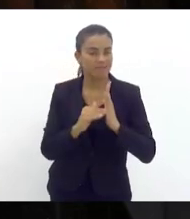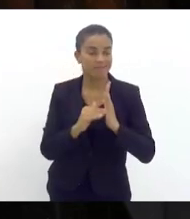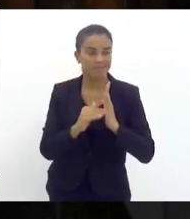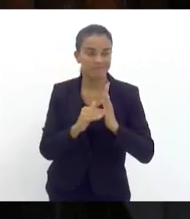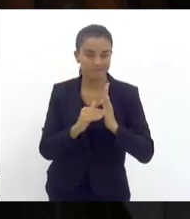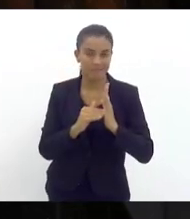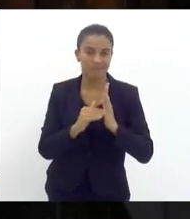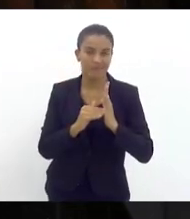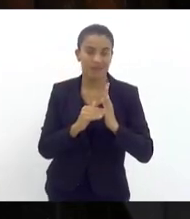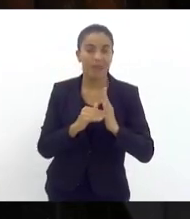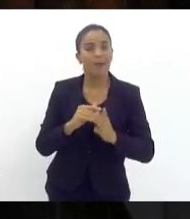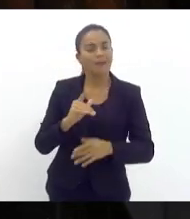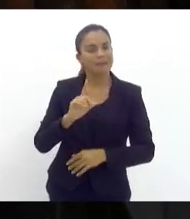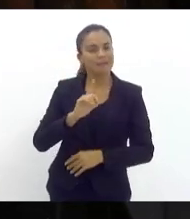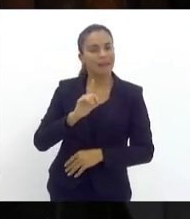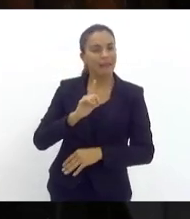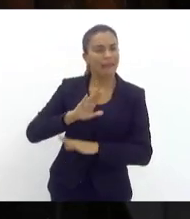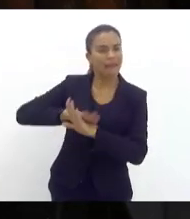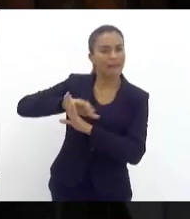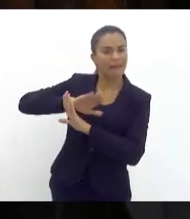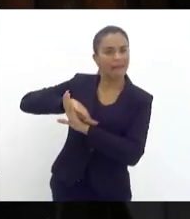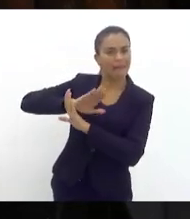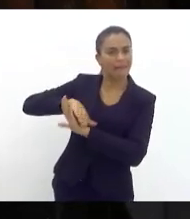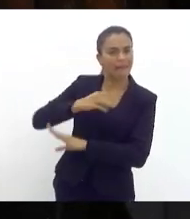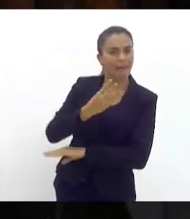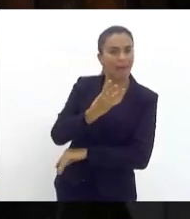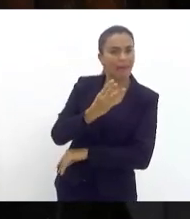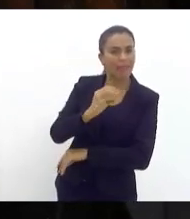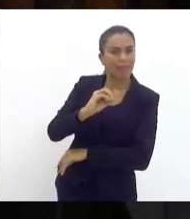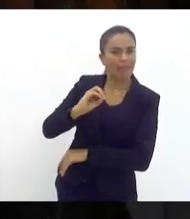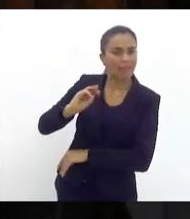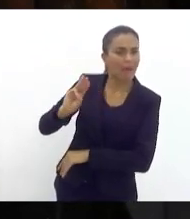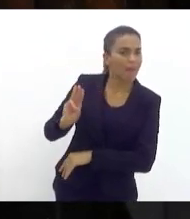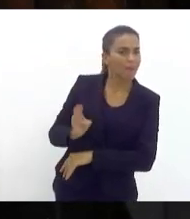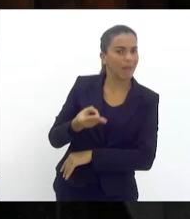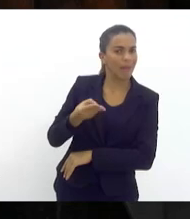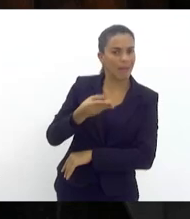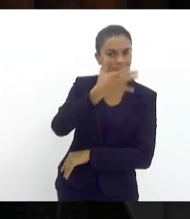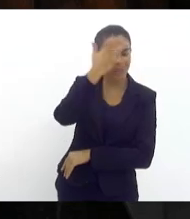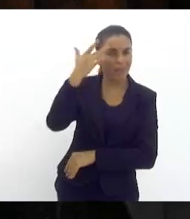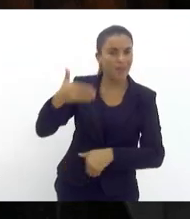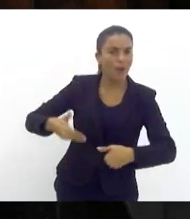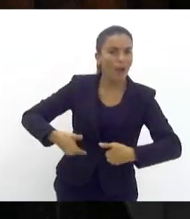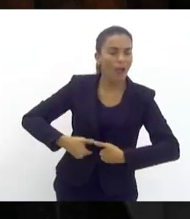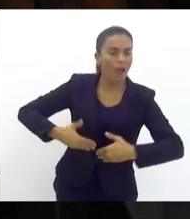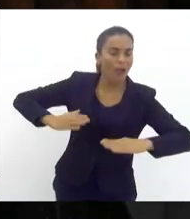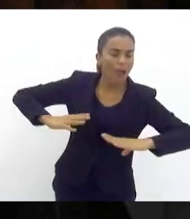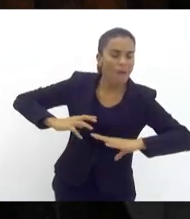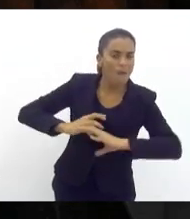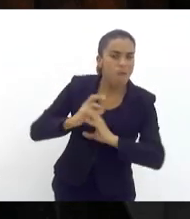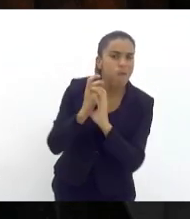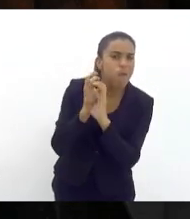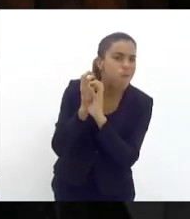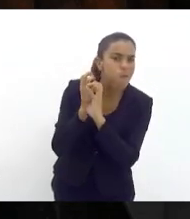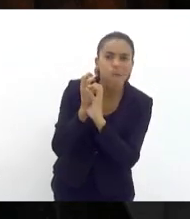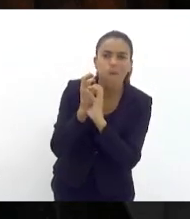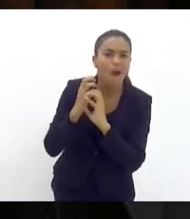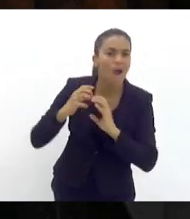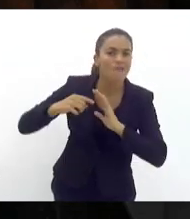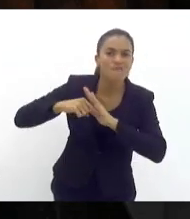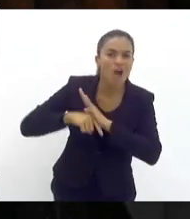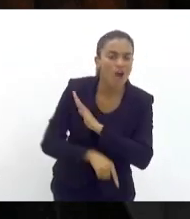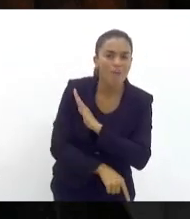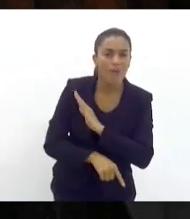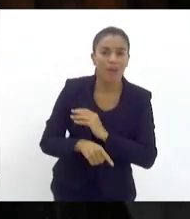e Temos 30 milhões de famintos no nosso país exportamos grão